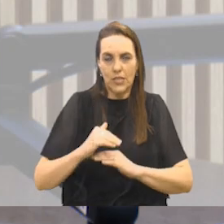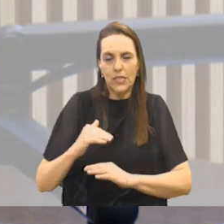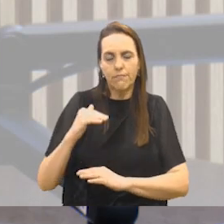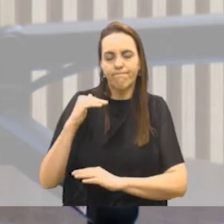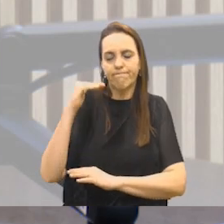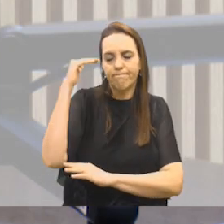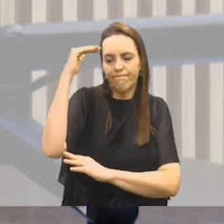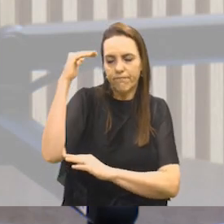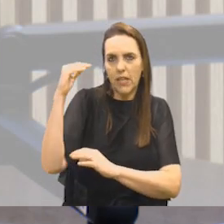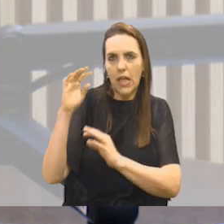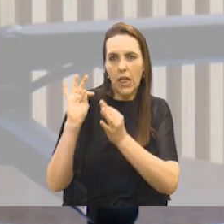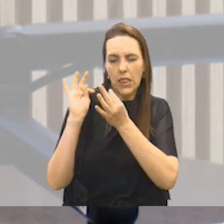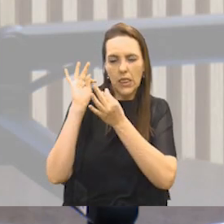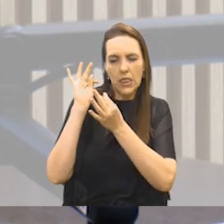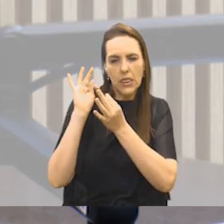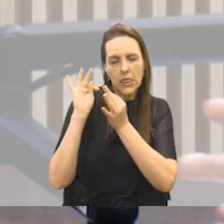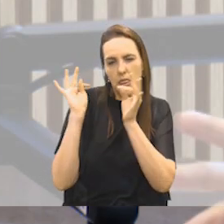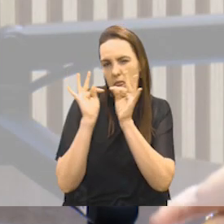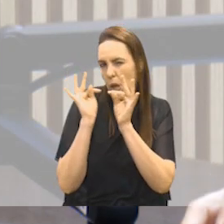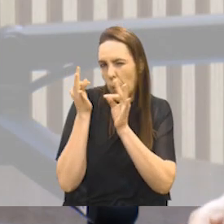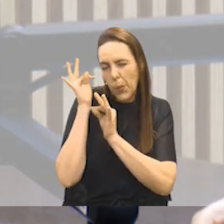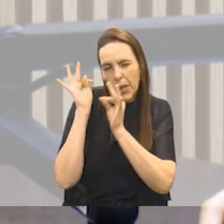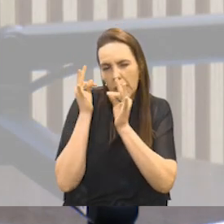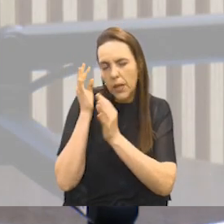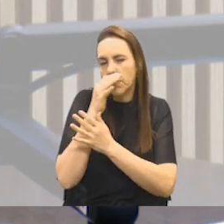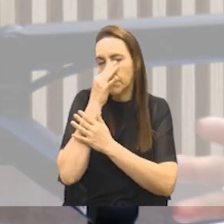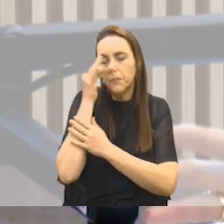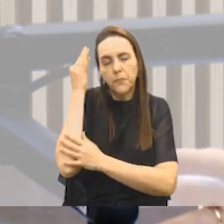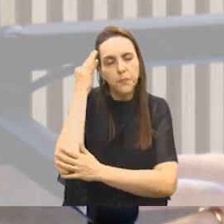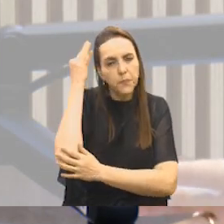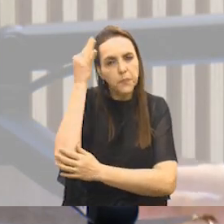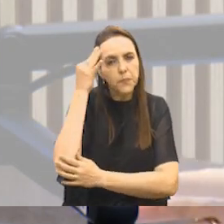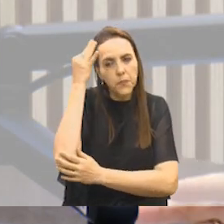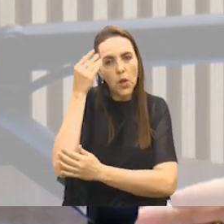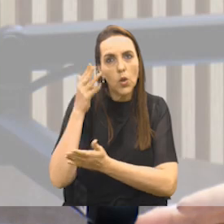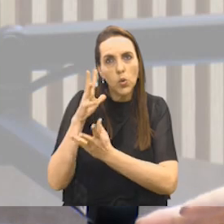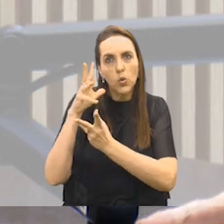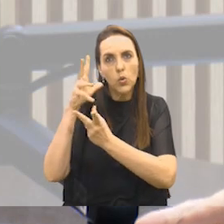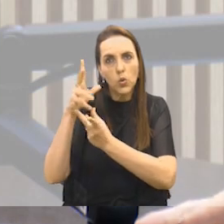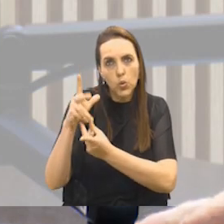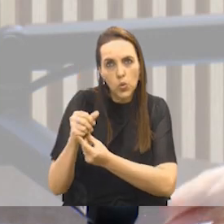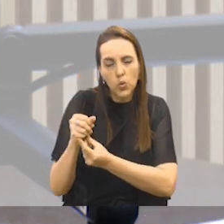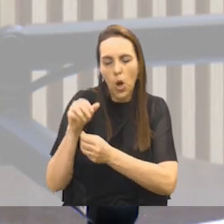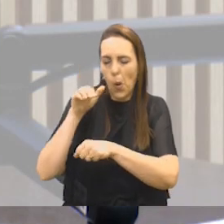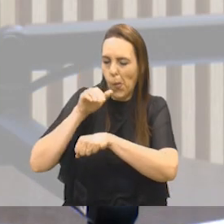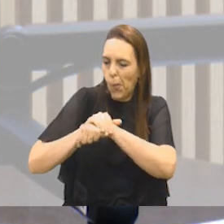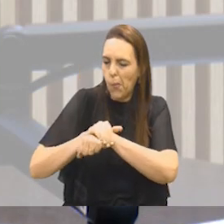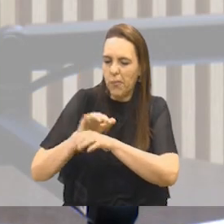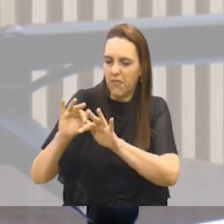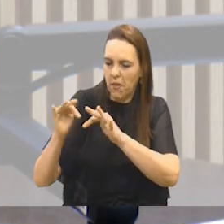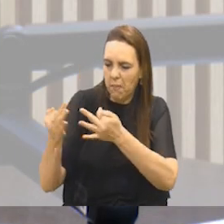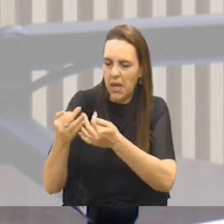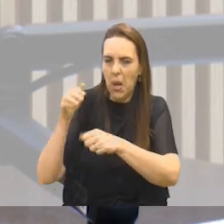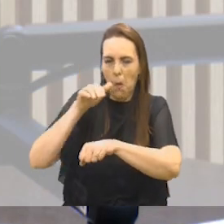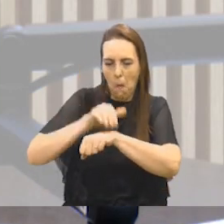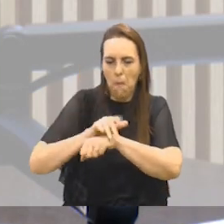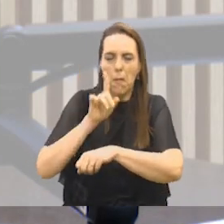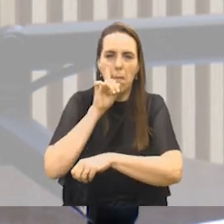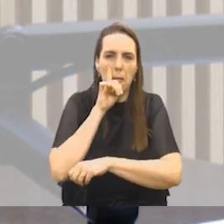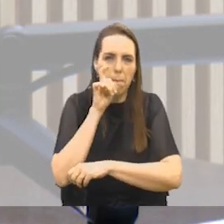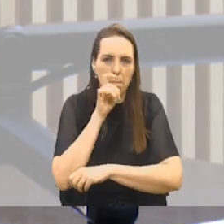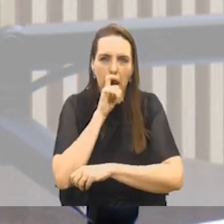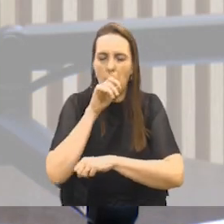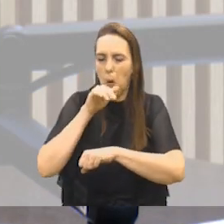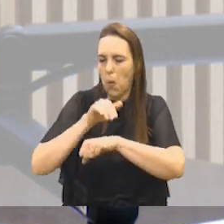crescemos dentro de uma teoria, digamos assim, de que tudo é culpa do externo. Tudo é culpa da família, é